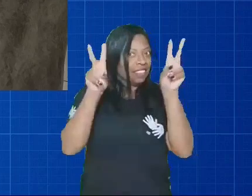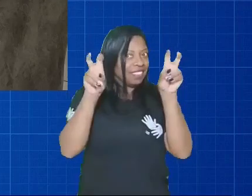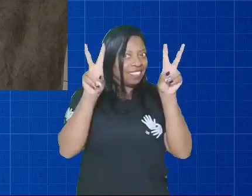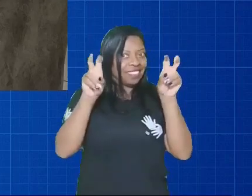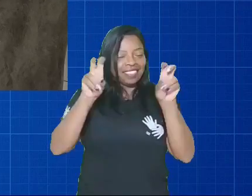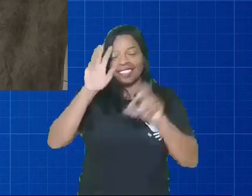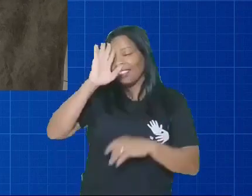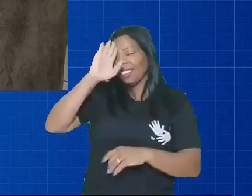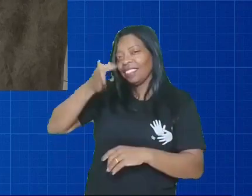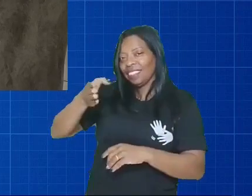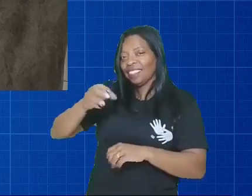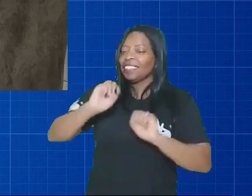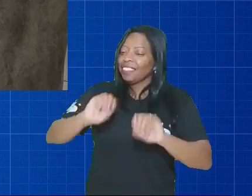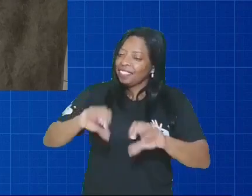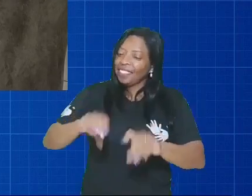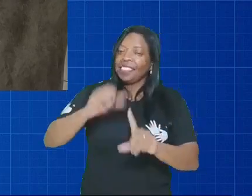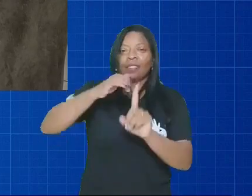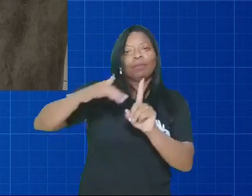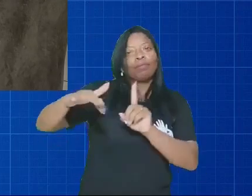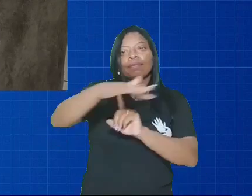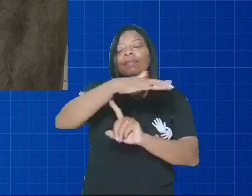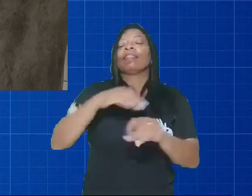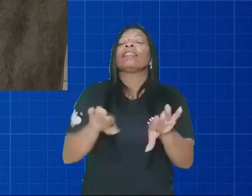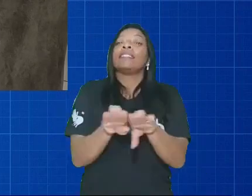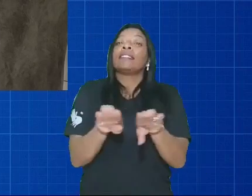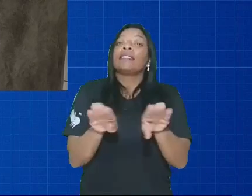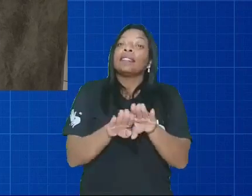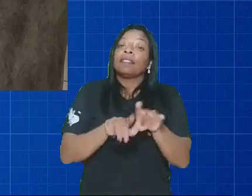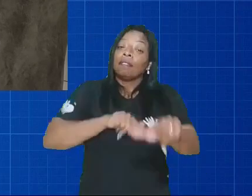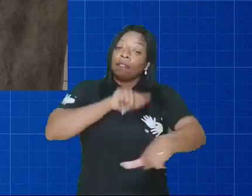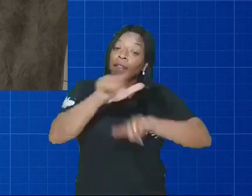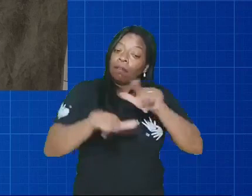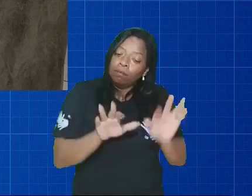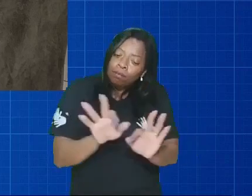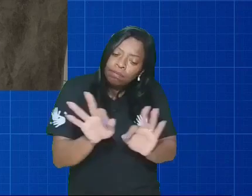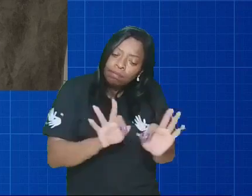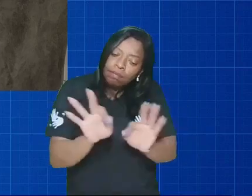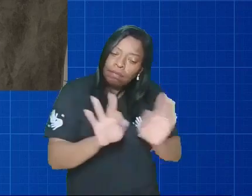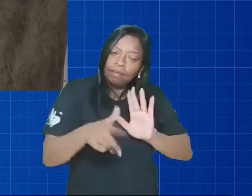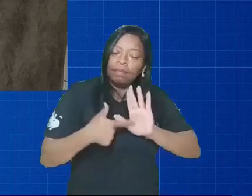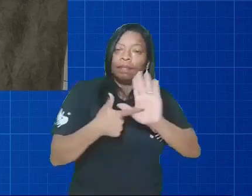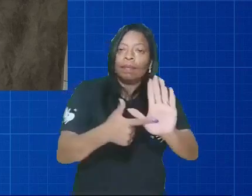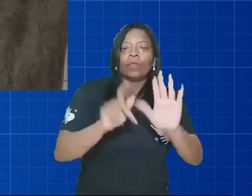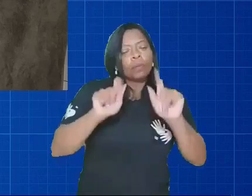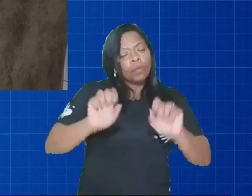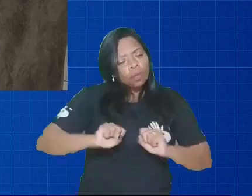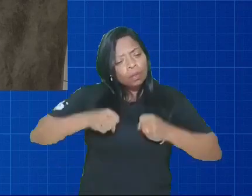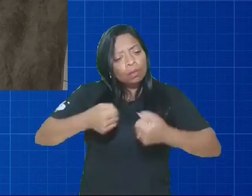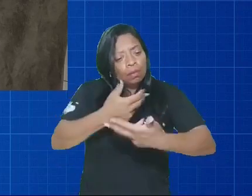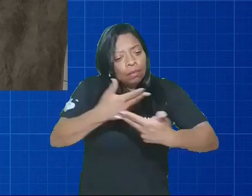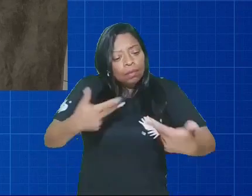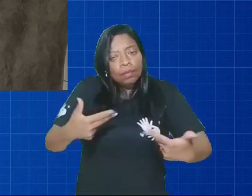né, principais que a gente tem que trabalhar. A gente trabalha dentro, né, de planejamentos, sugerindo ações,